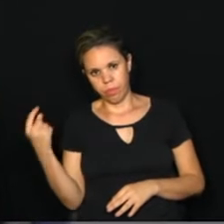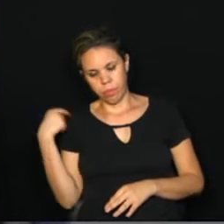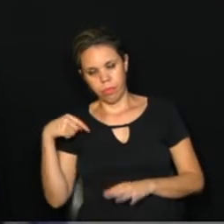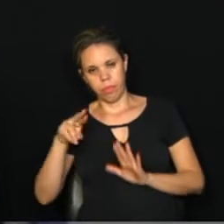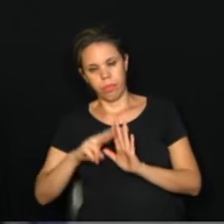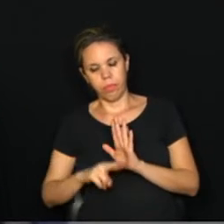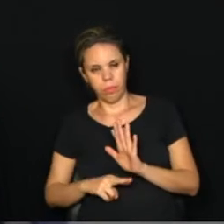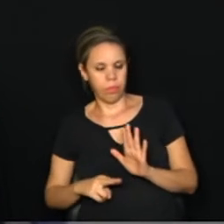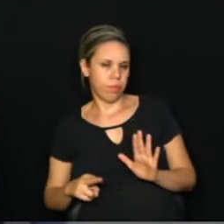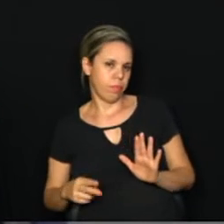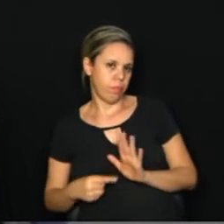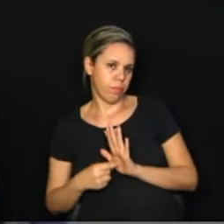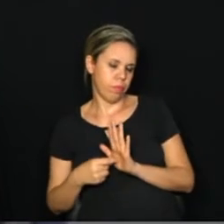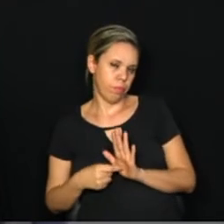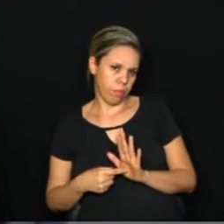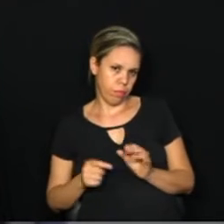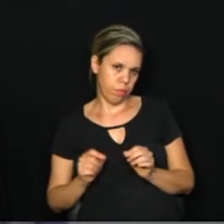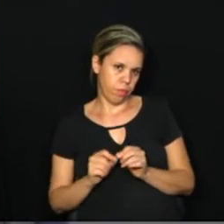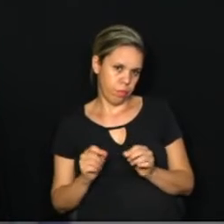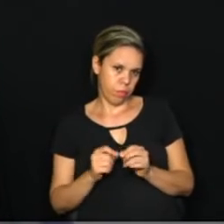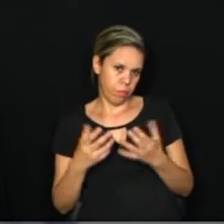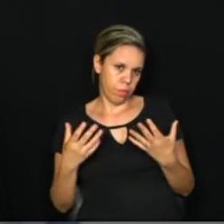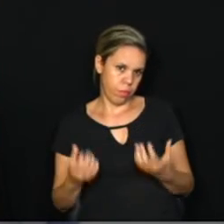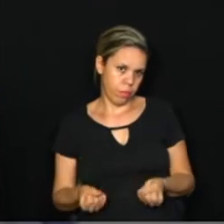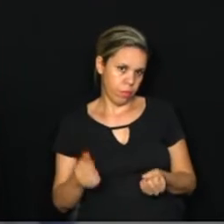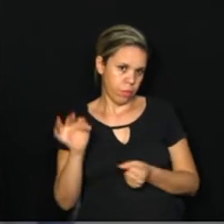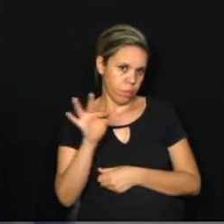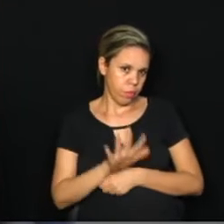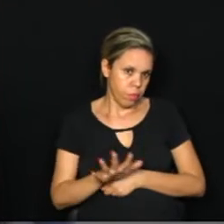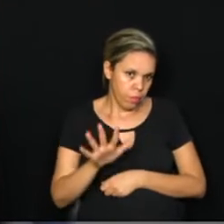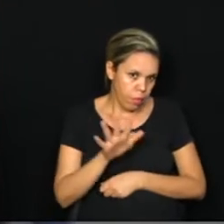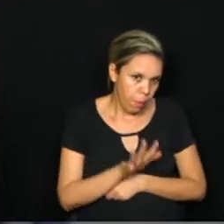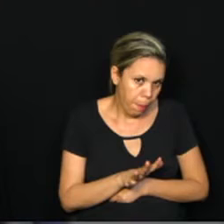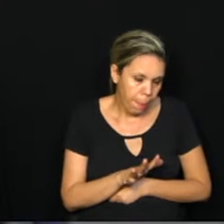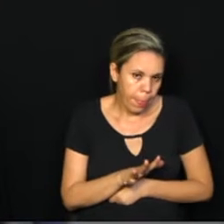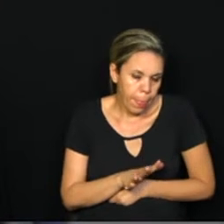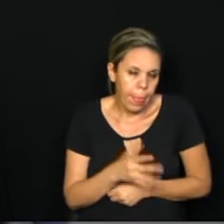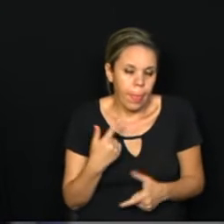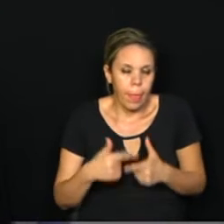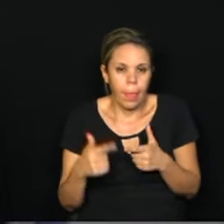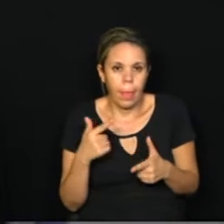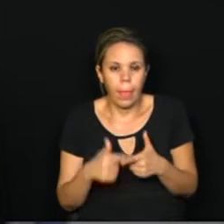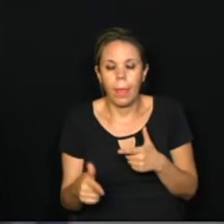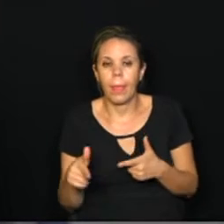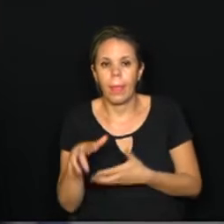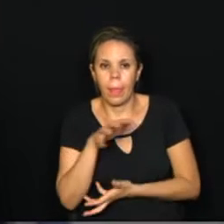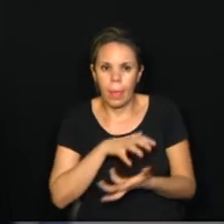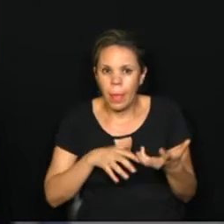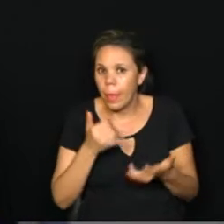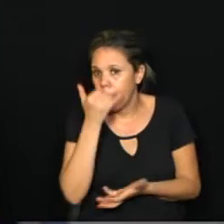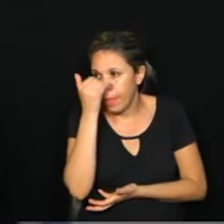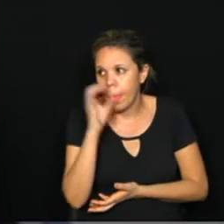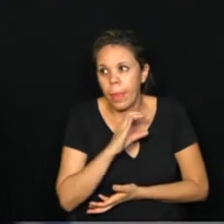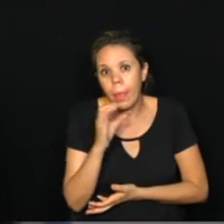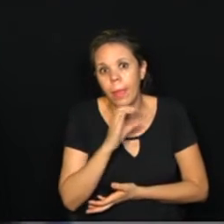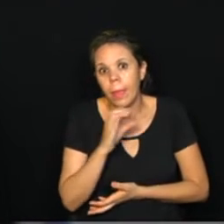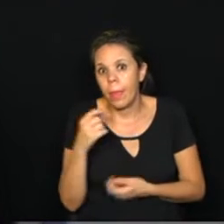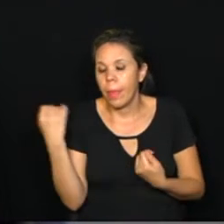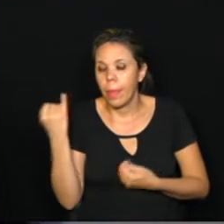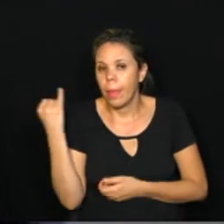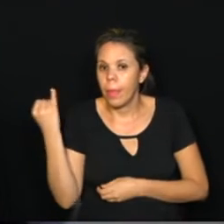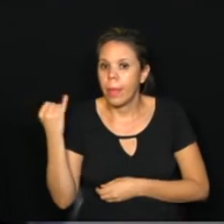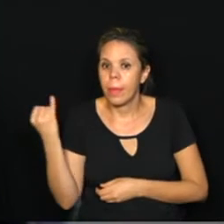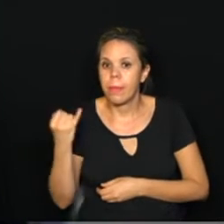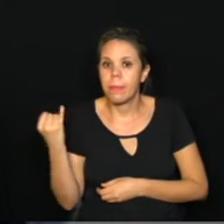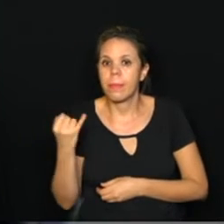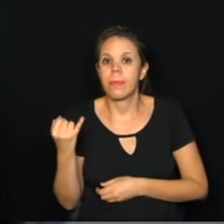normativa que estabelece critérios para reconhecimento federal para a situação de calamidade pública ou situação de emergência. Então, é muito importante para quem